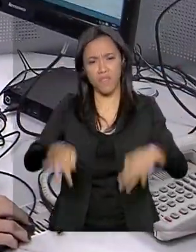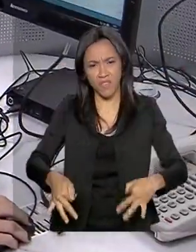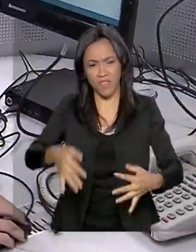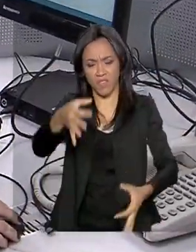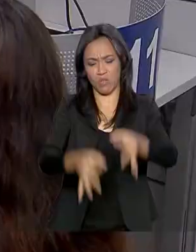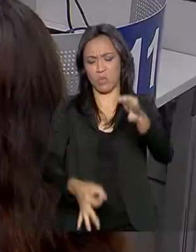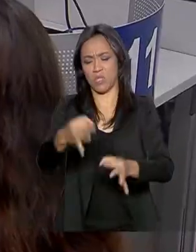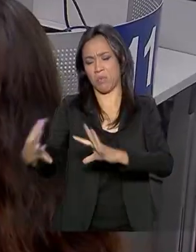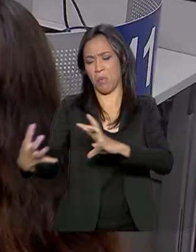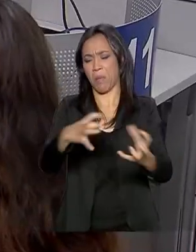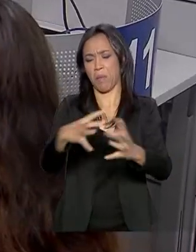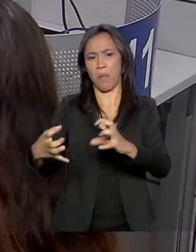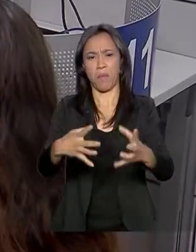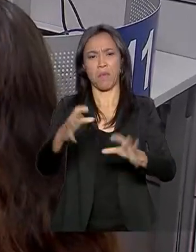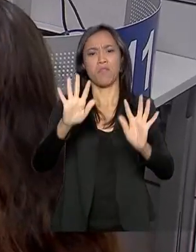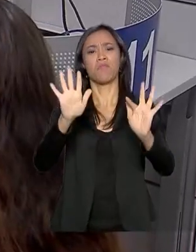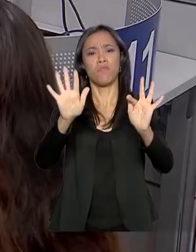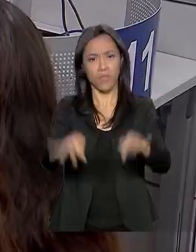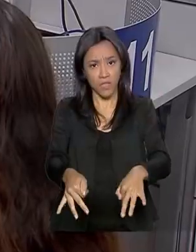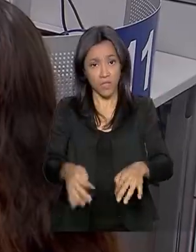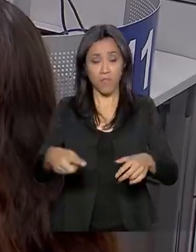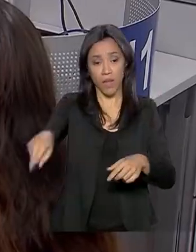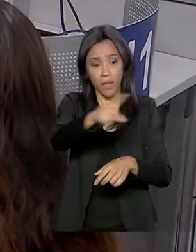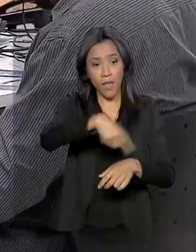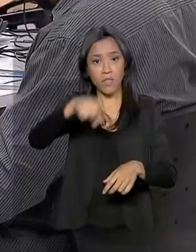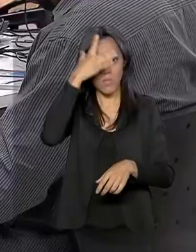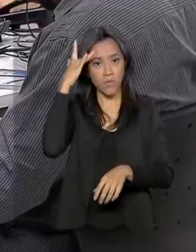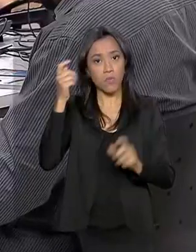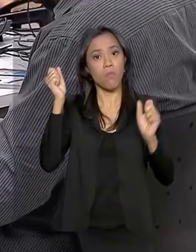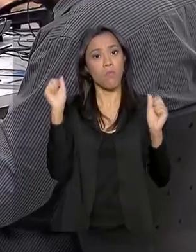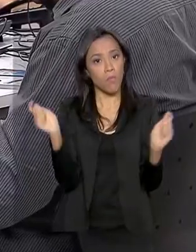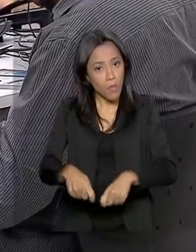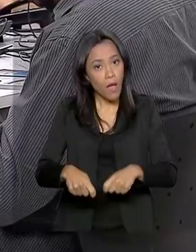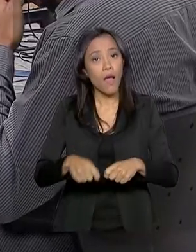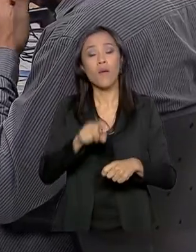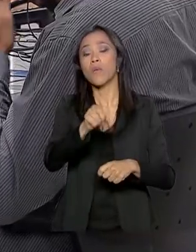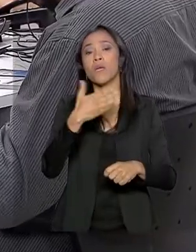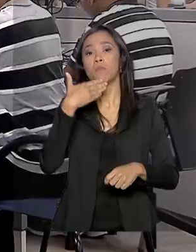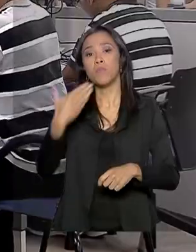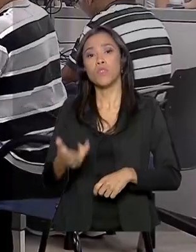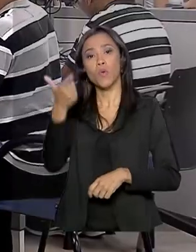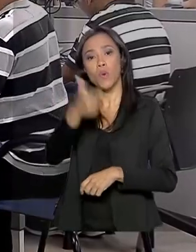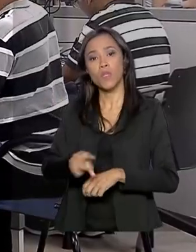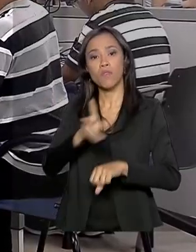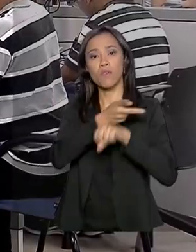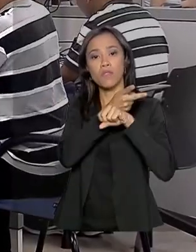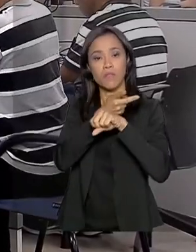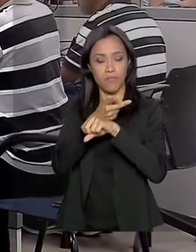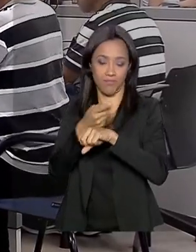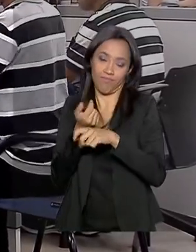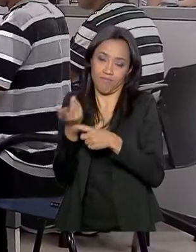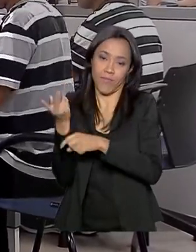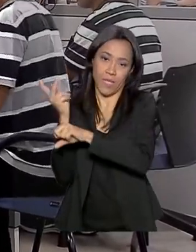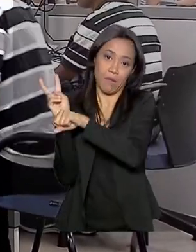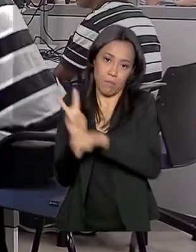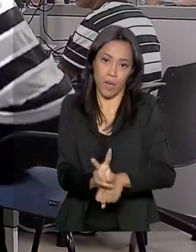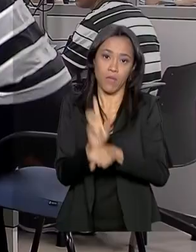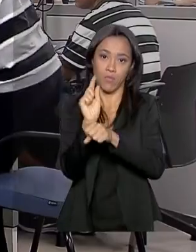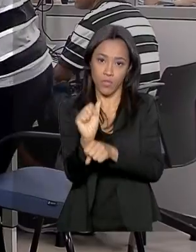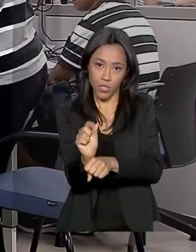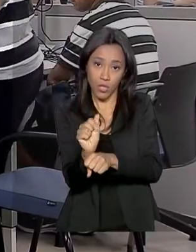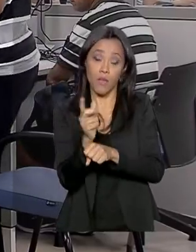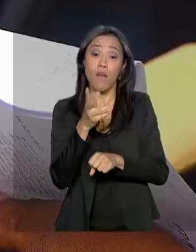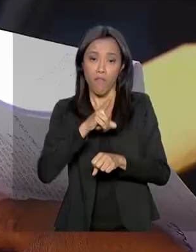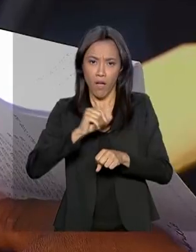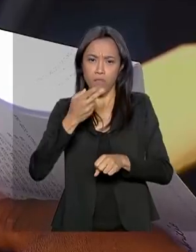de maneira conciliatória, permitindo assim que os clientes recuperem a capacidade de pedir crédito no mercado de novo. Os clientes que receberam a